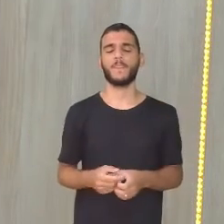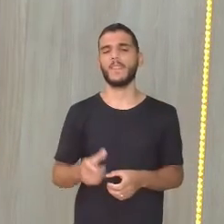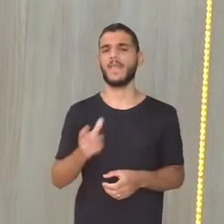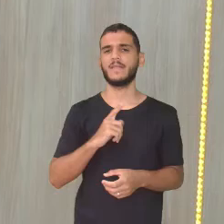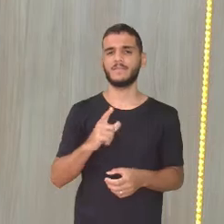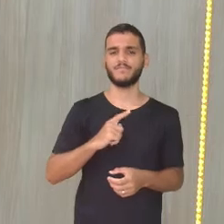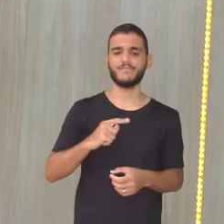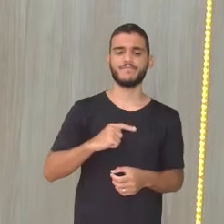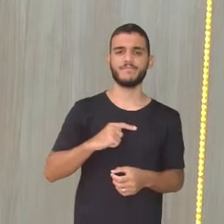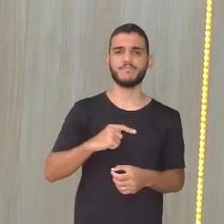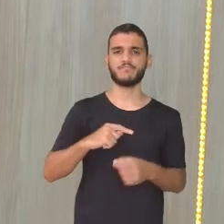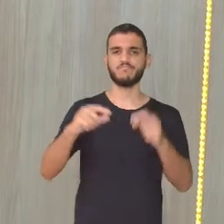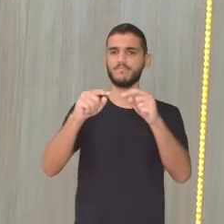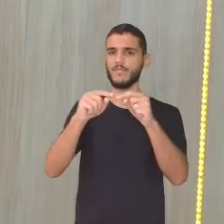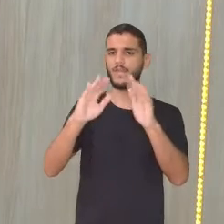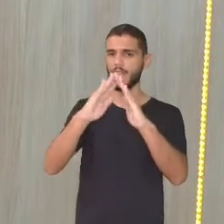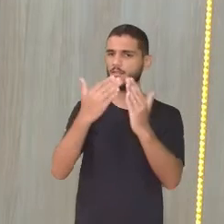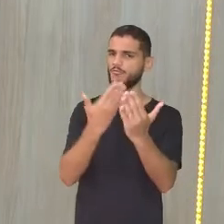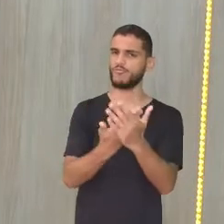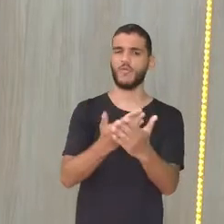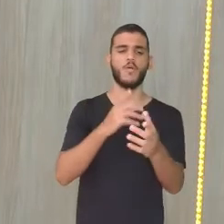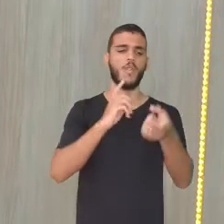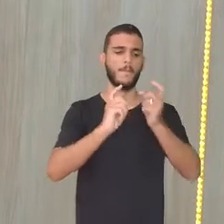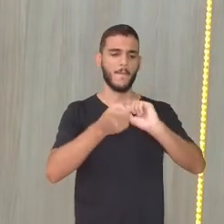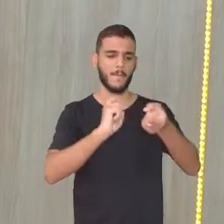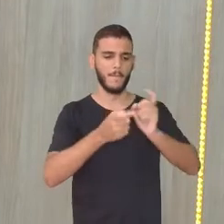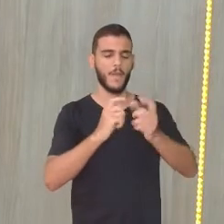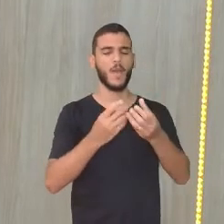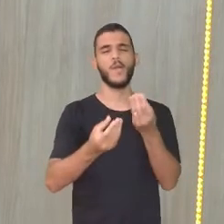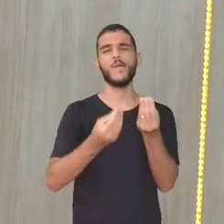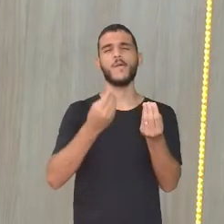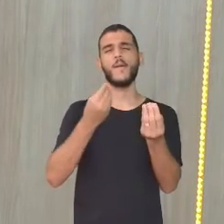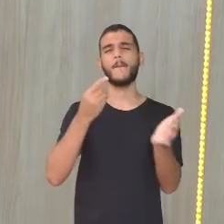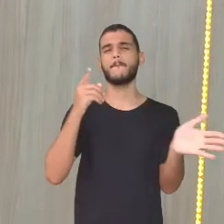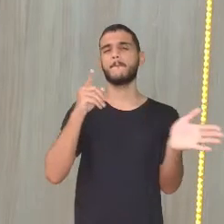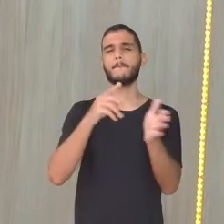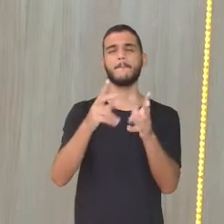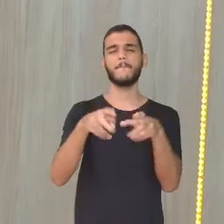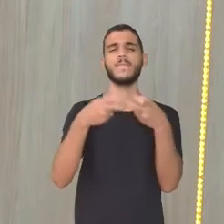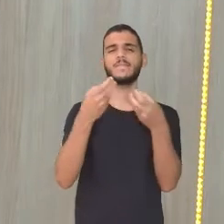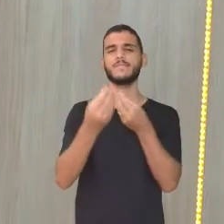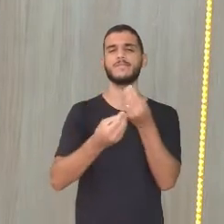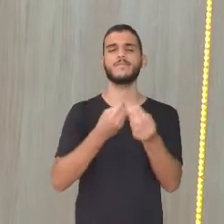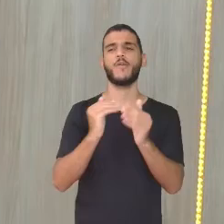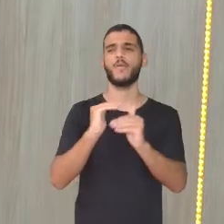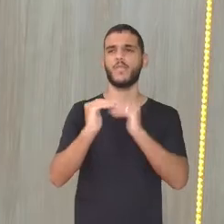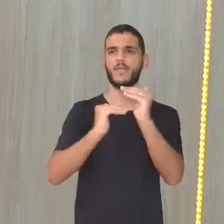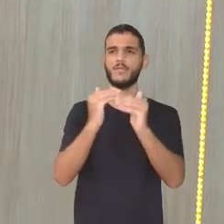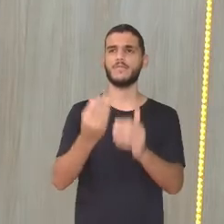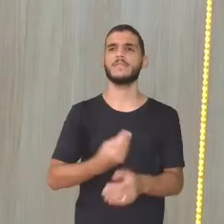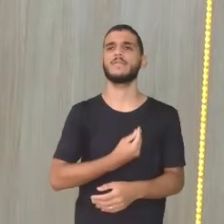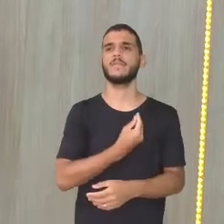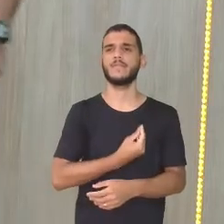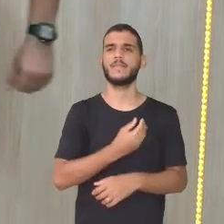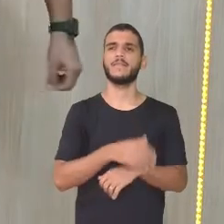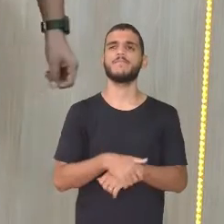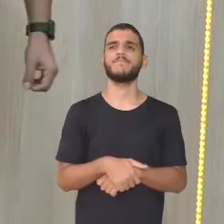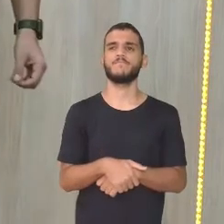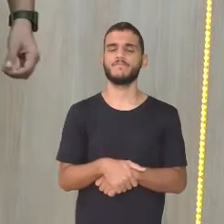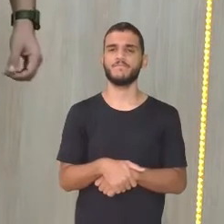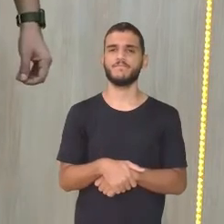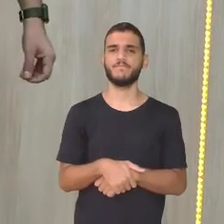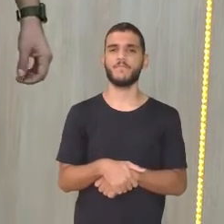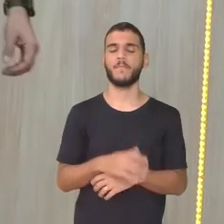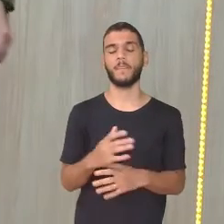sugestão, né, esse debate, né, como é que a gente percebe o desenvolvimento da nossa vida, ok? Então, vamos seguir aqui, ó. E aí,